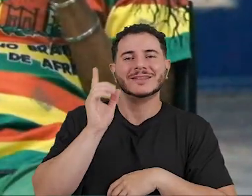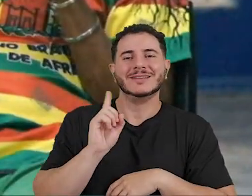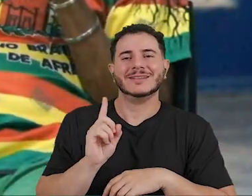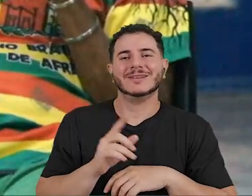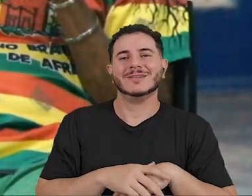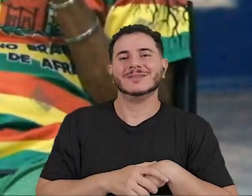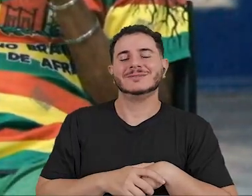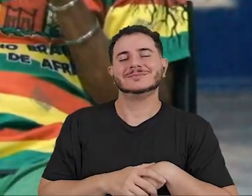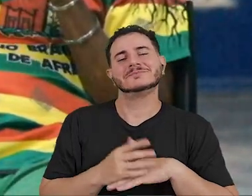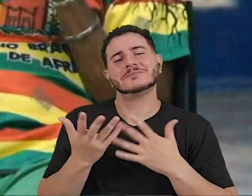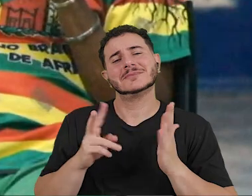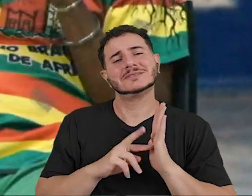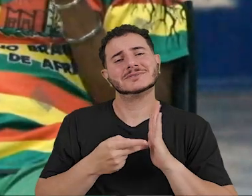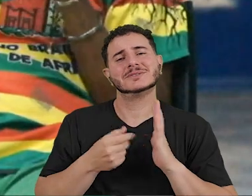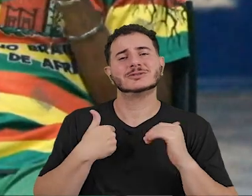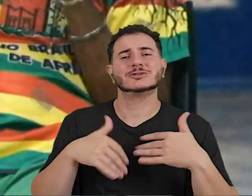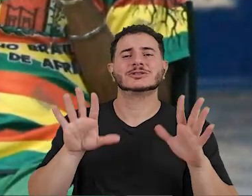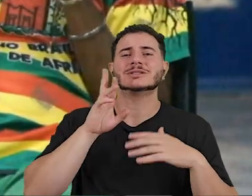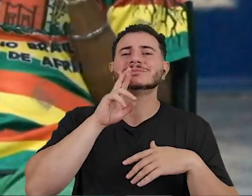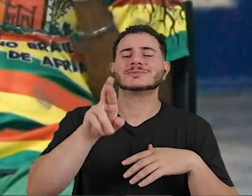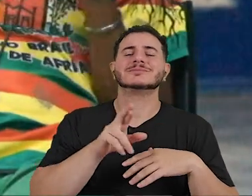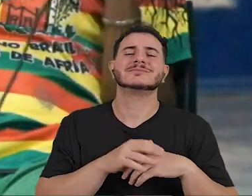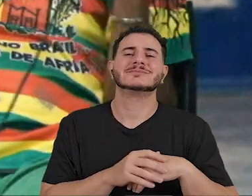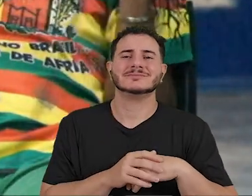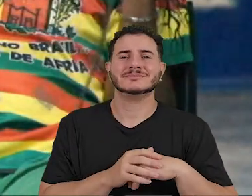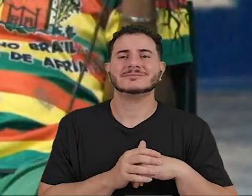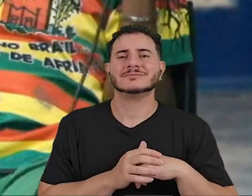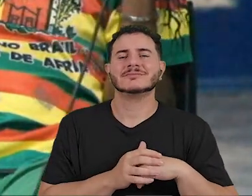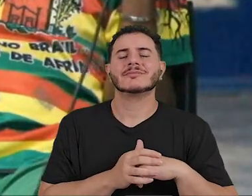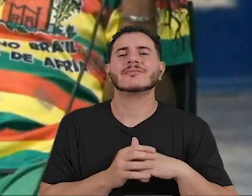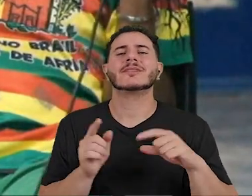Talvez isso também ajudou